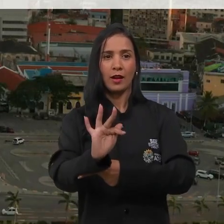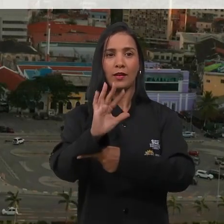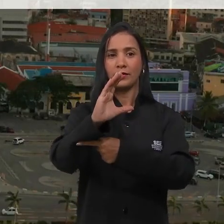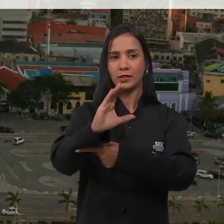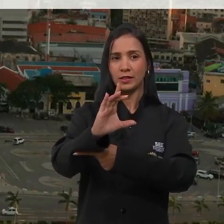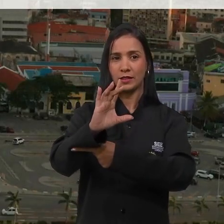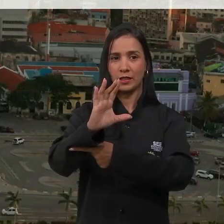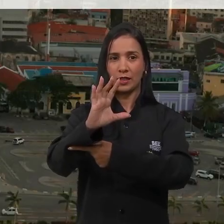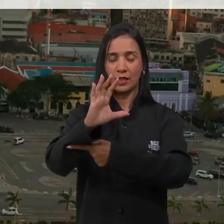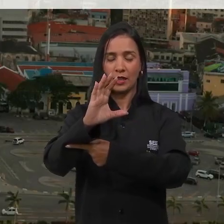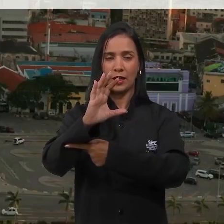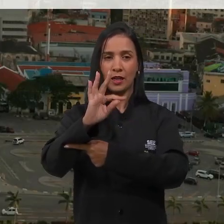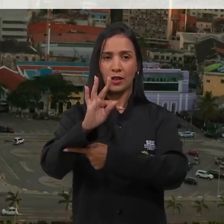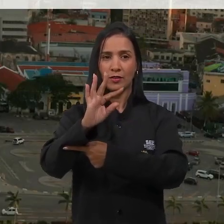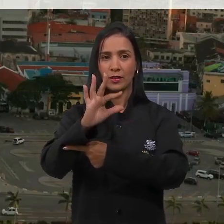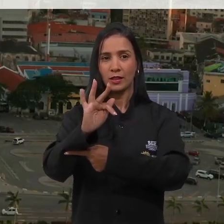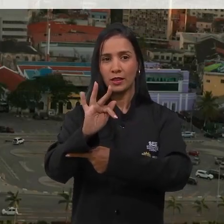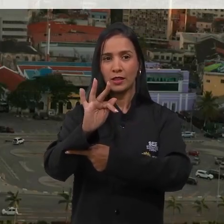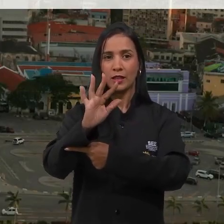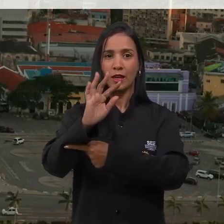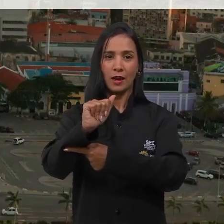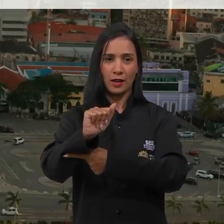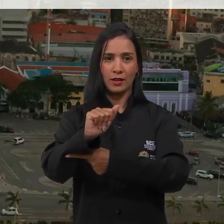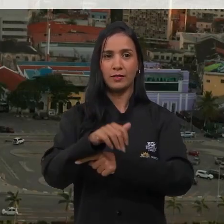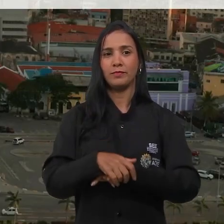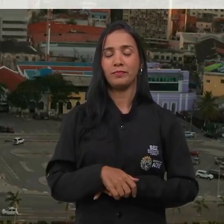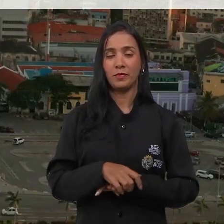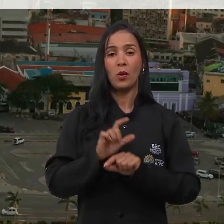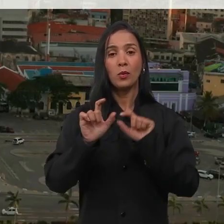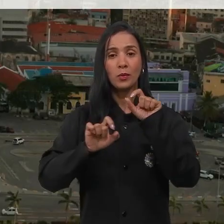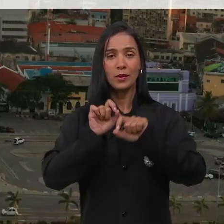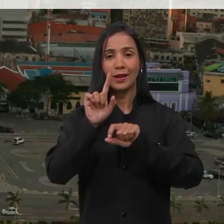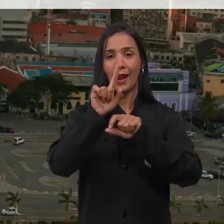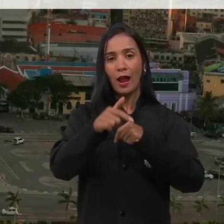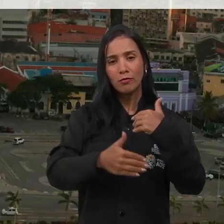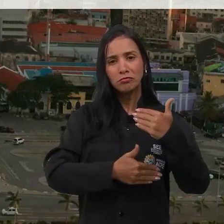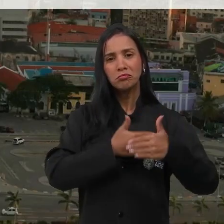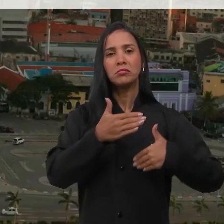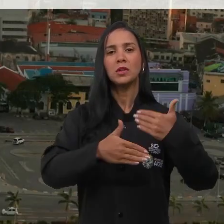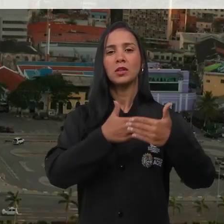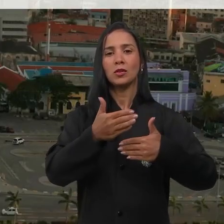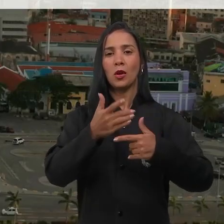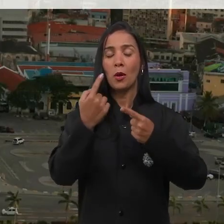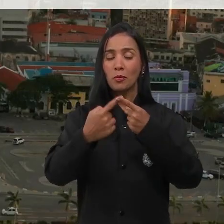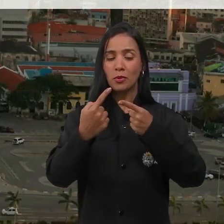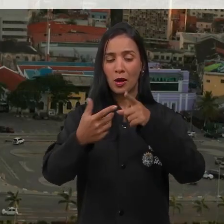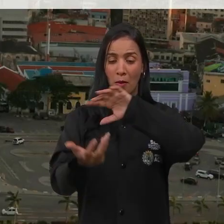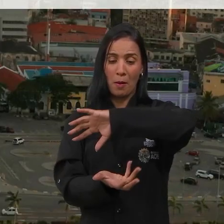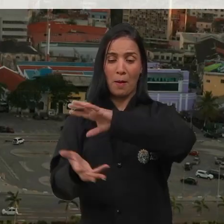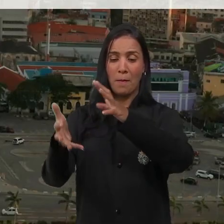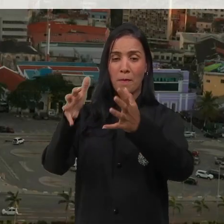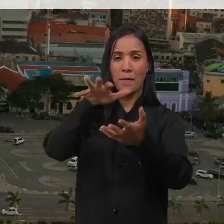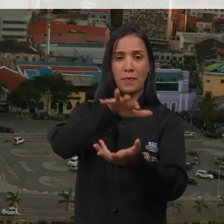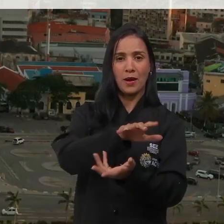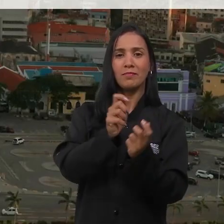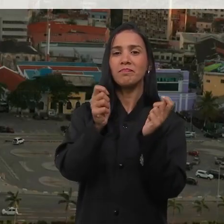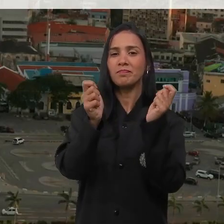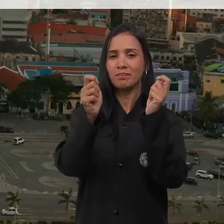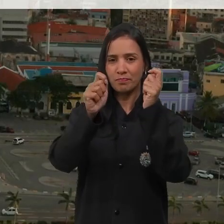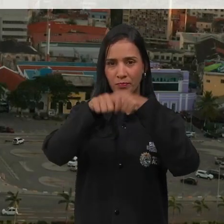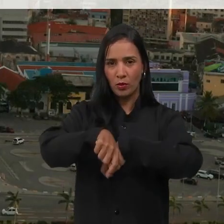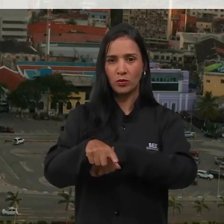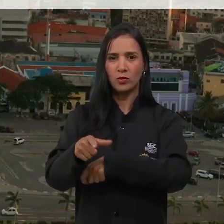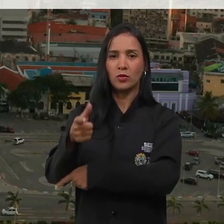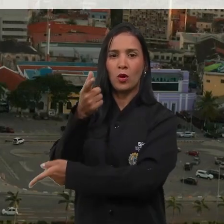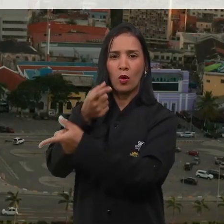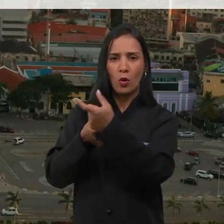AFCFTA. É um passo importante nesse sentido, podendo transformar a África em uma das maiores áreas de livre comércio